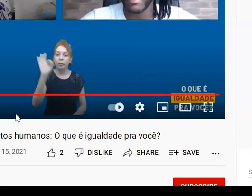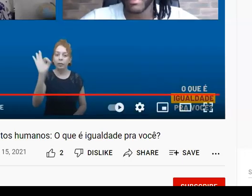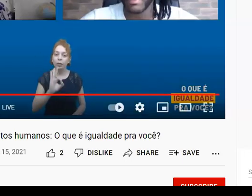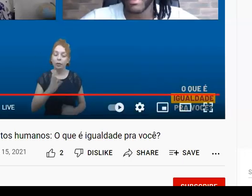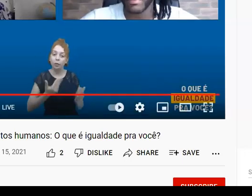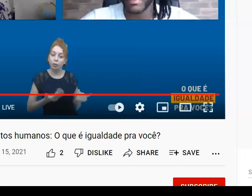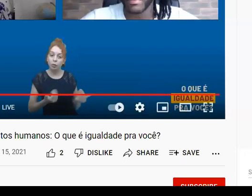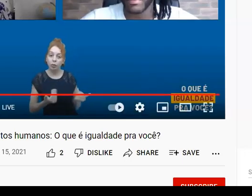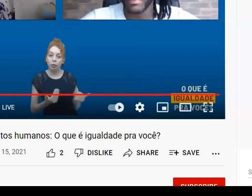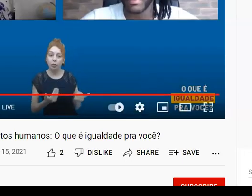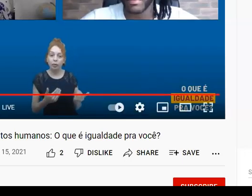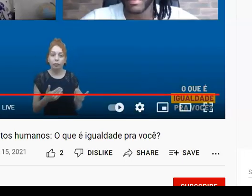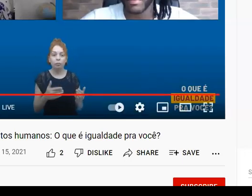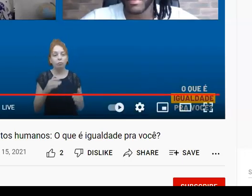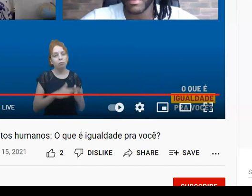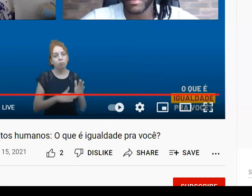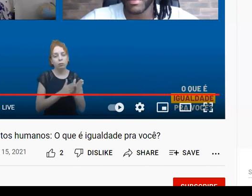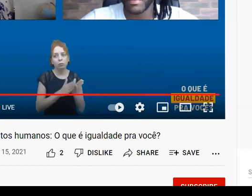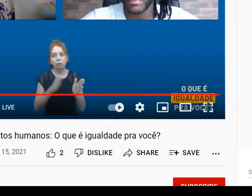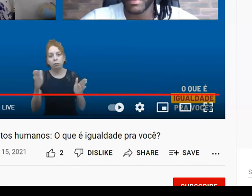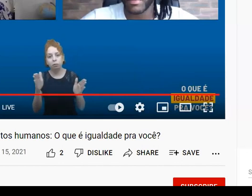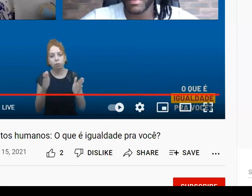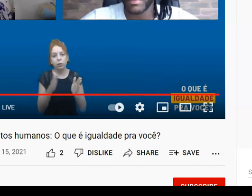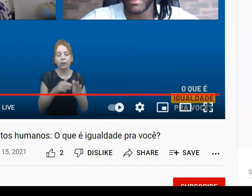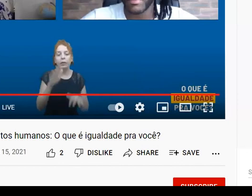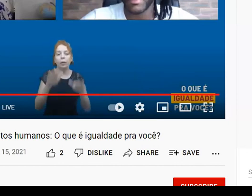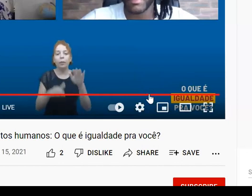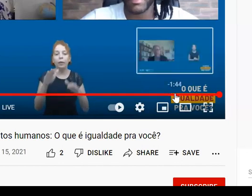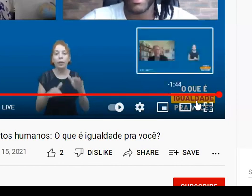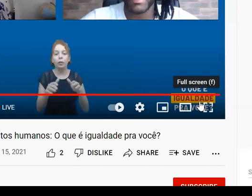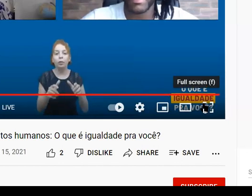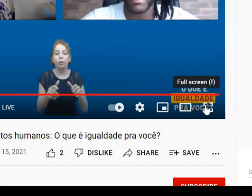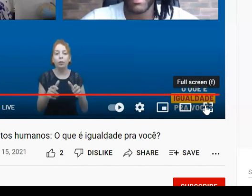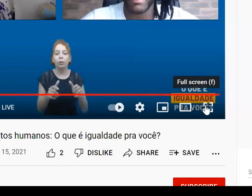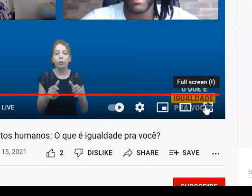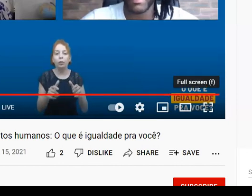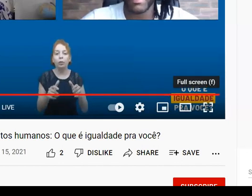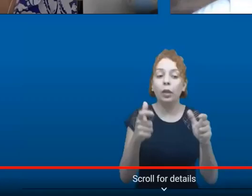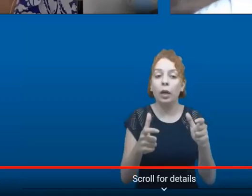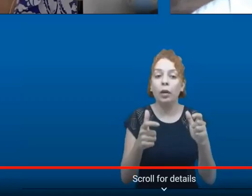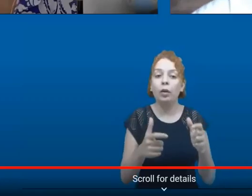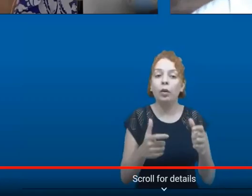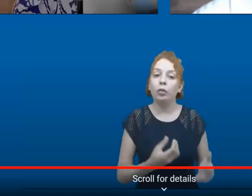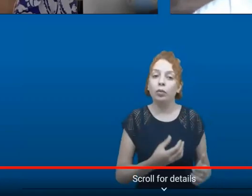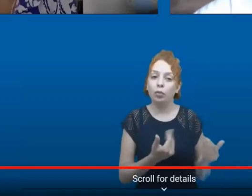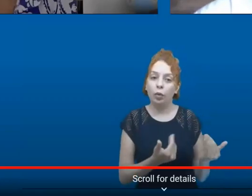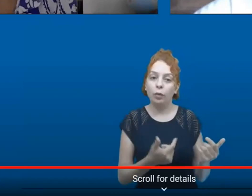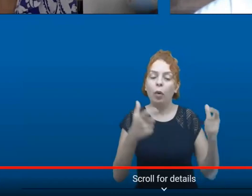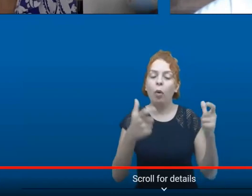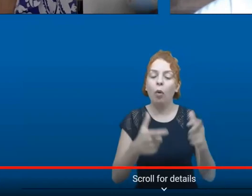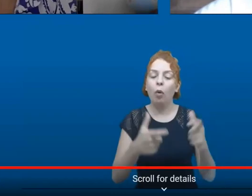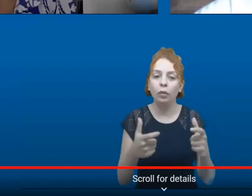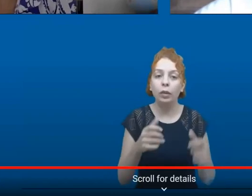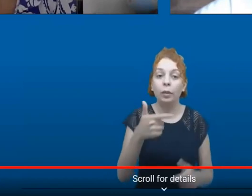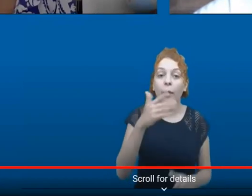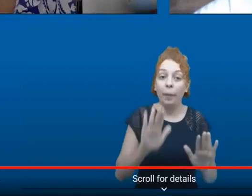Por mais ou menos tempo, dependendo de onde esse jovem está, mas 70